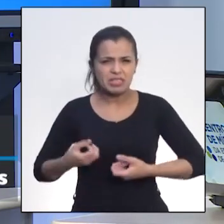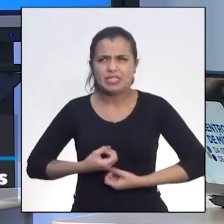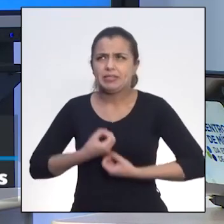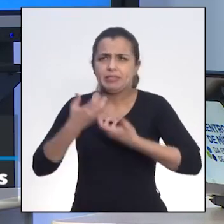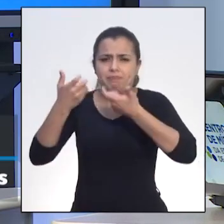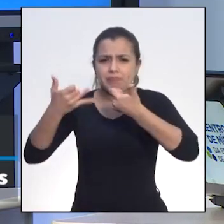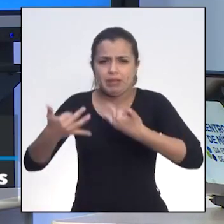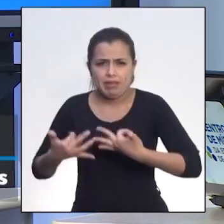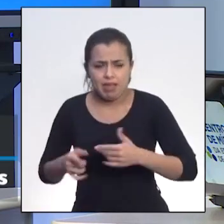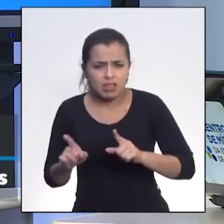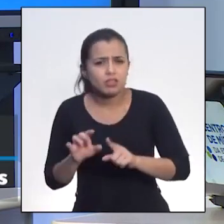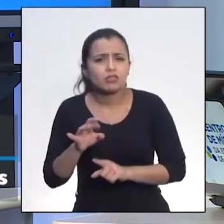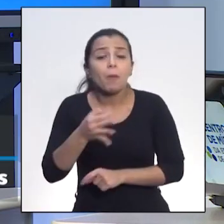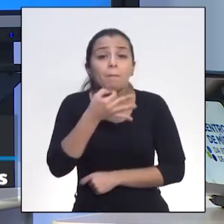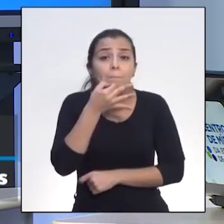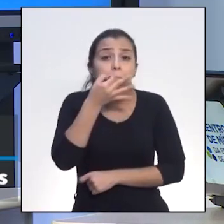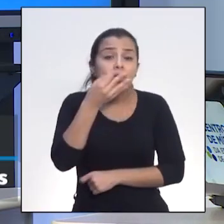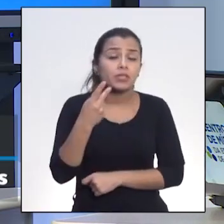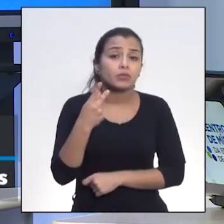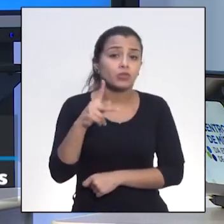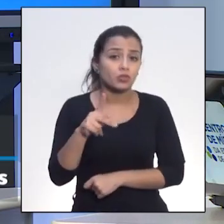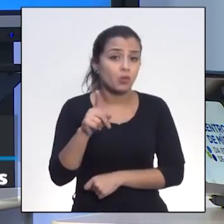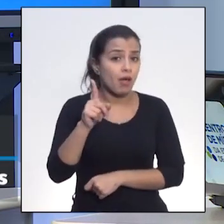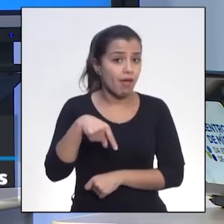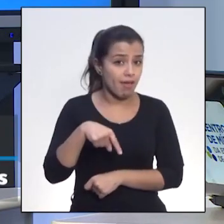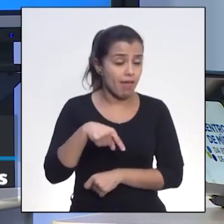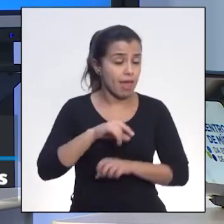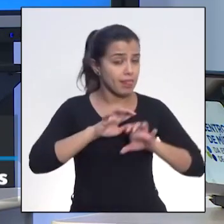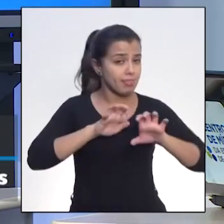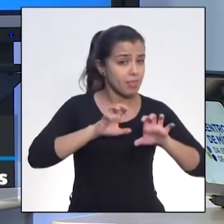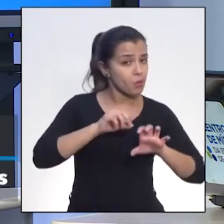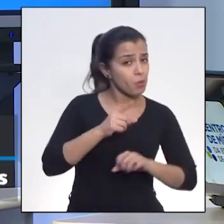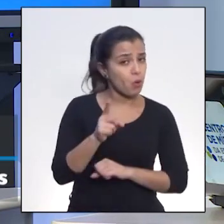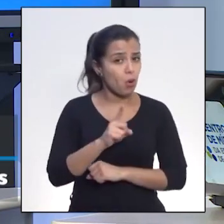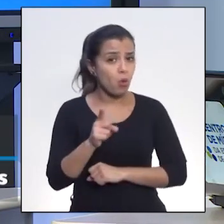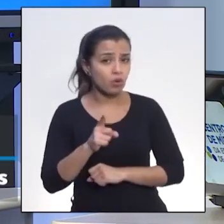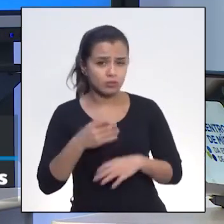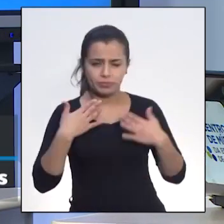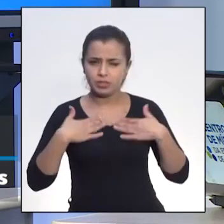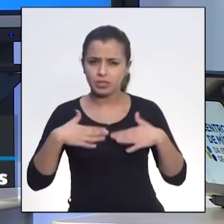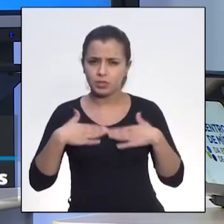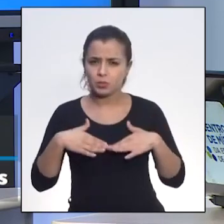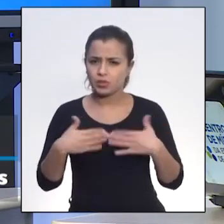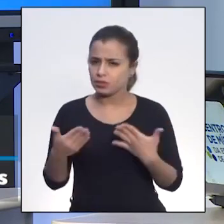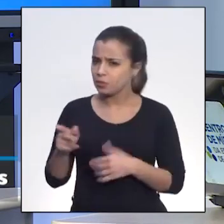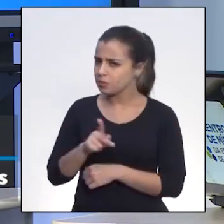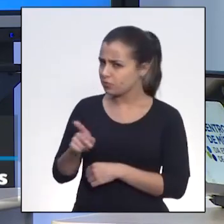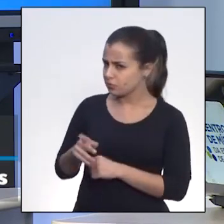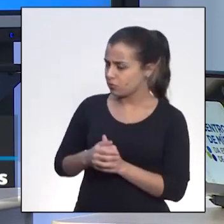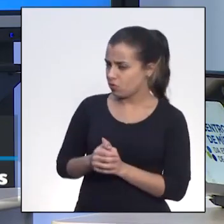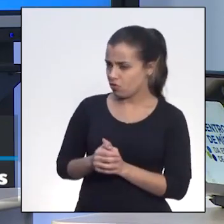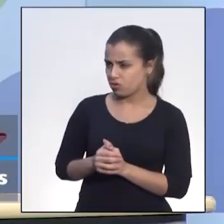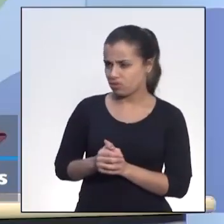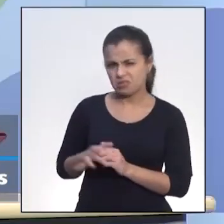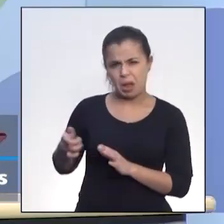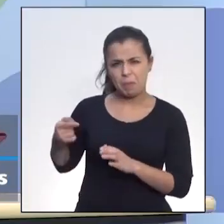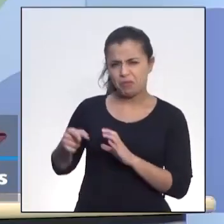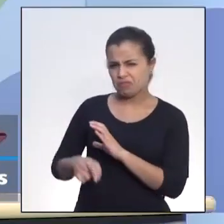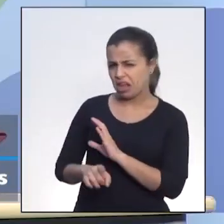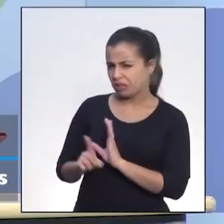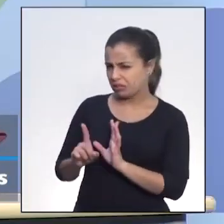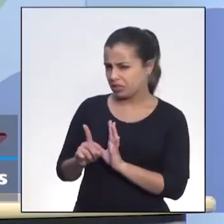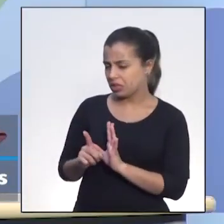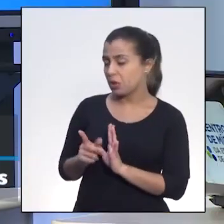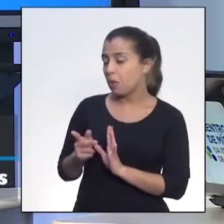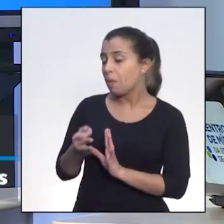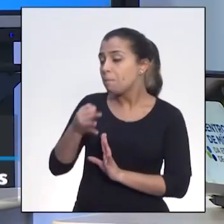de maneira bem simples, opinião. Opinião a gente tem de maneira bem tranquila. Professora Tayana, de maneira bem tranquila, sem profundidade, né? Por